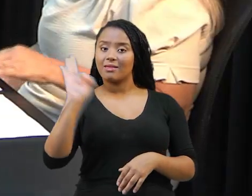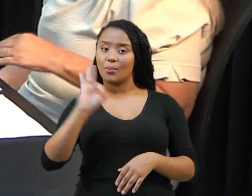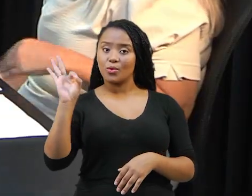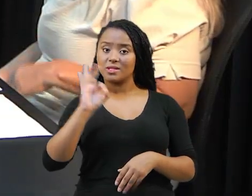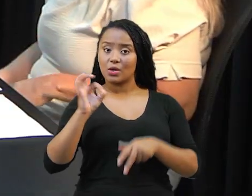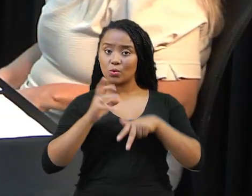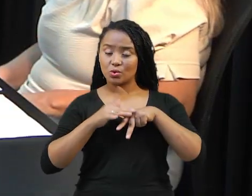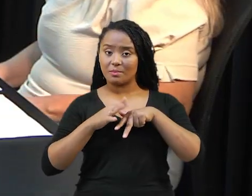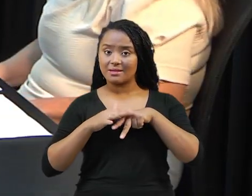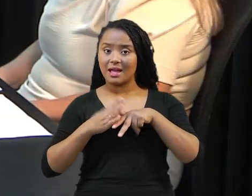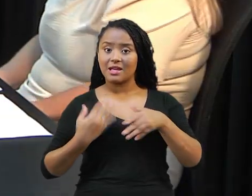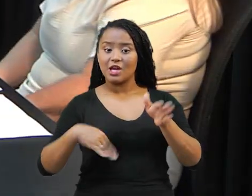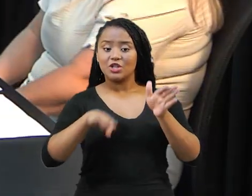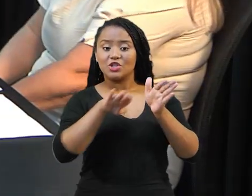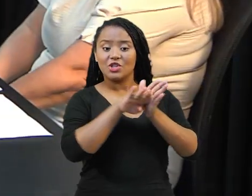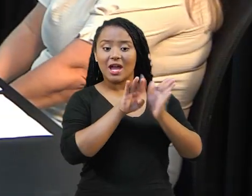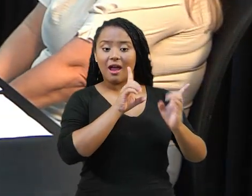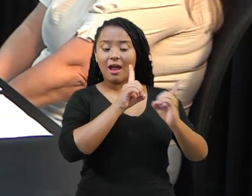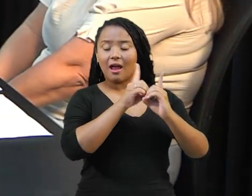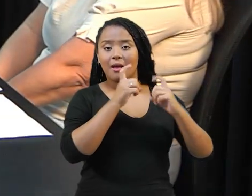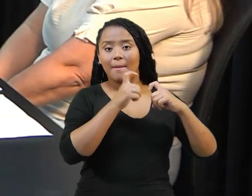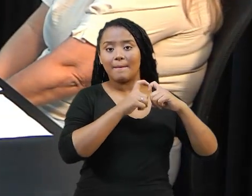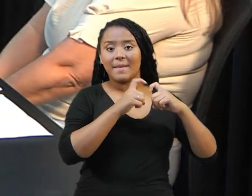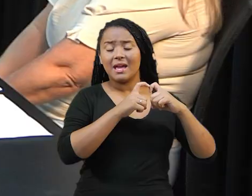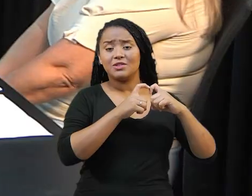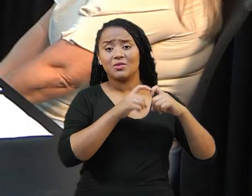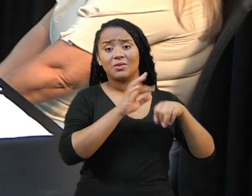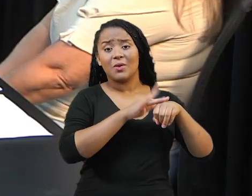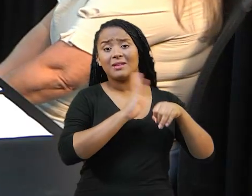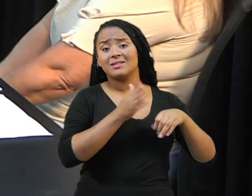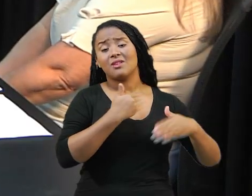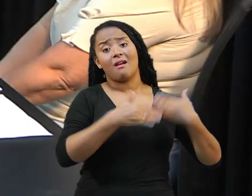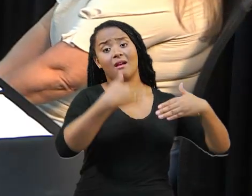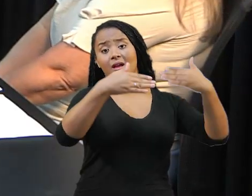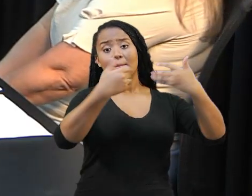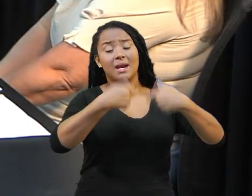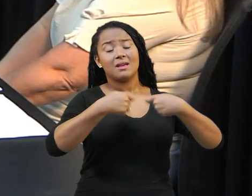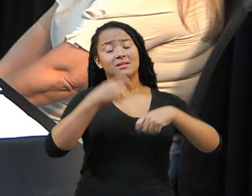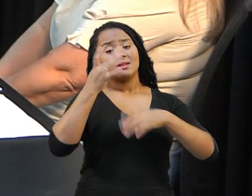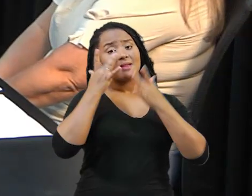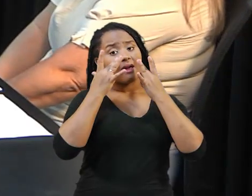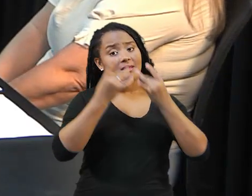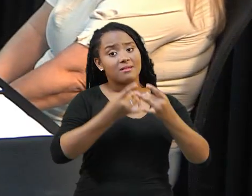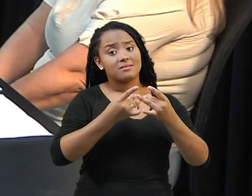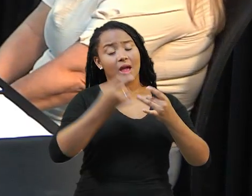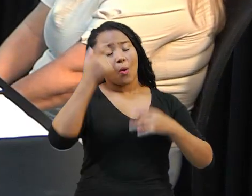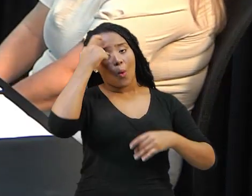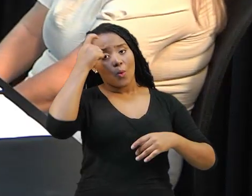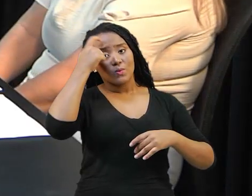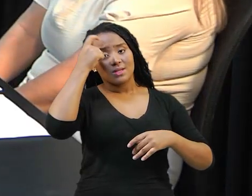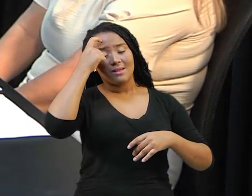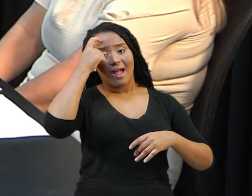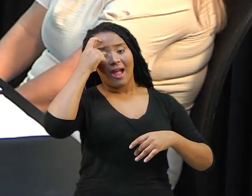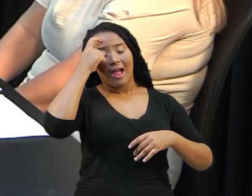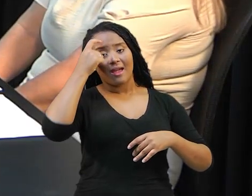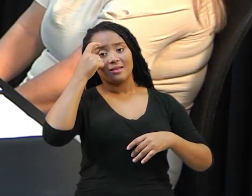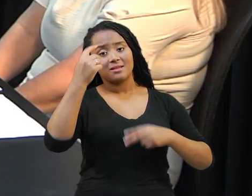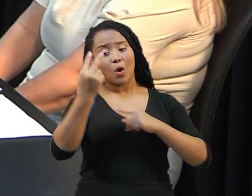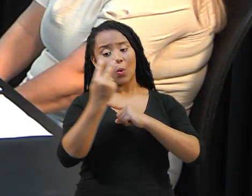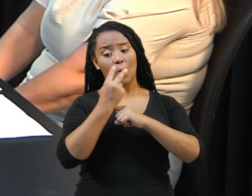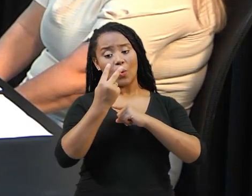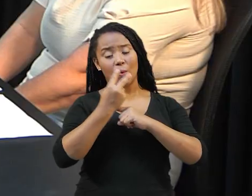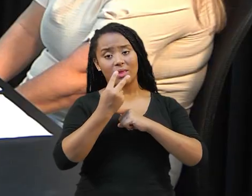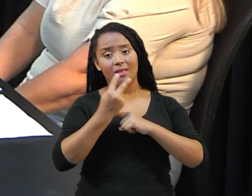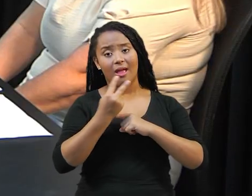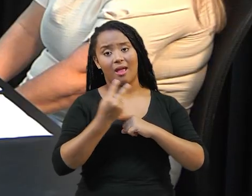avançado. Então, dar essa atenção ao paciente, que as pessoas tenham essa atenção